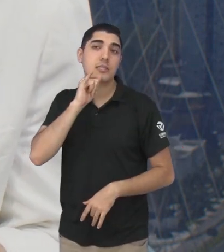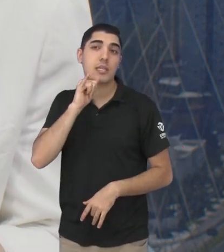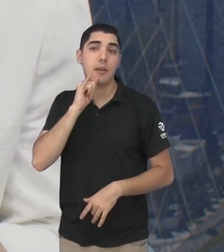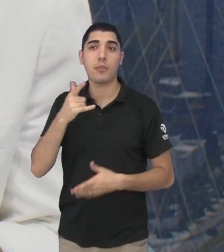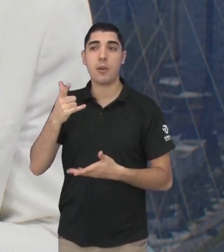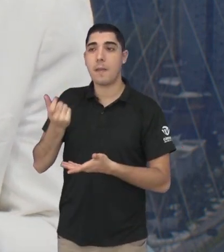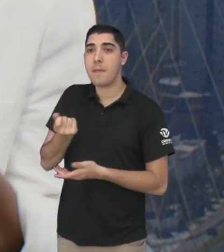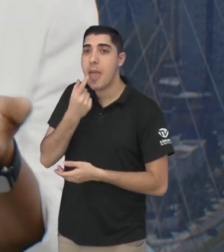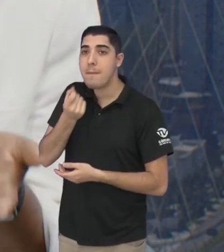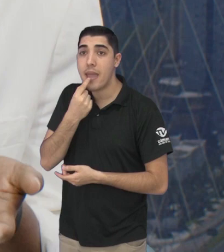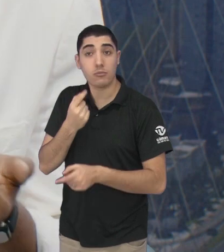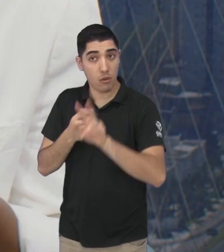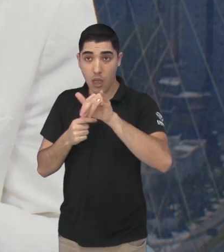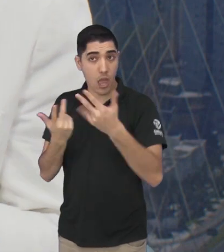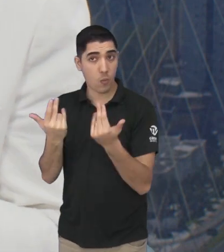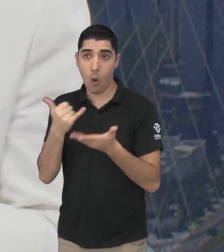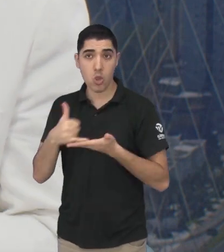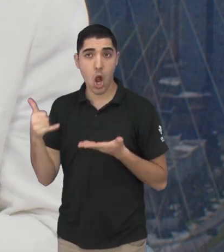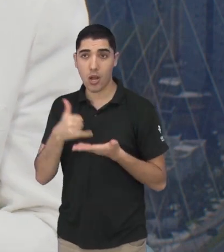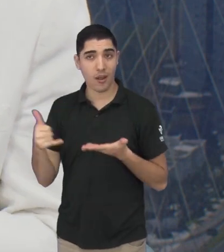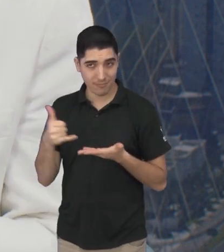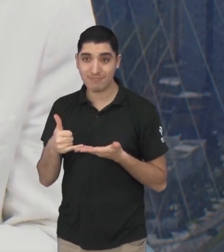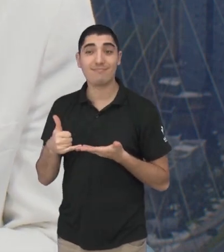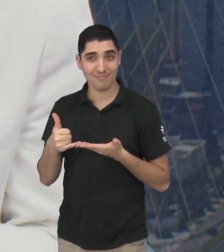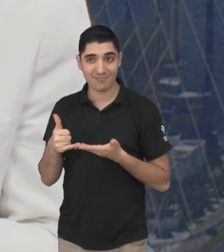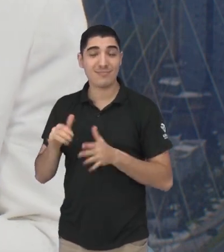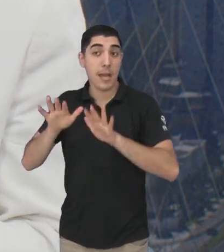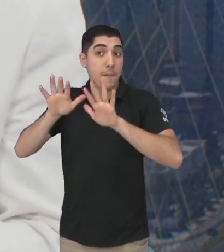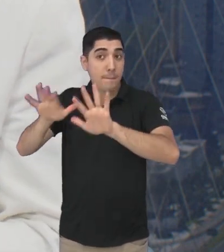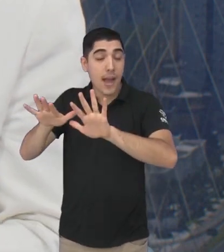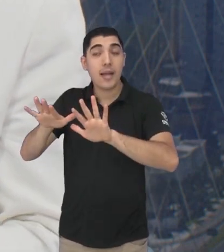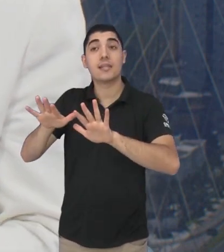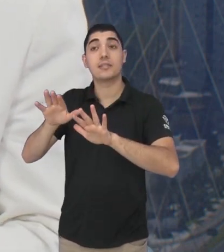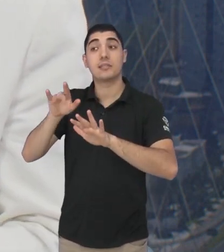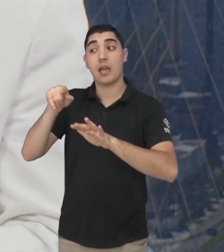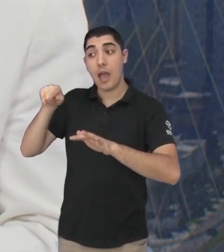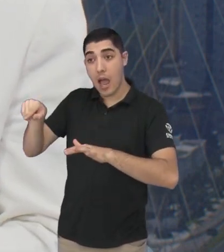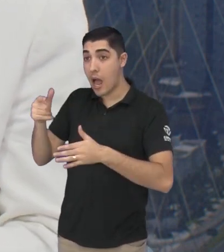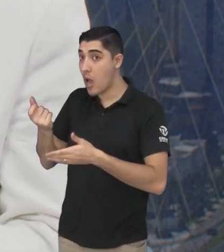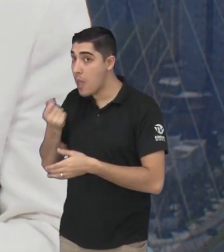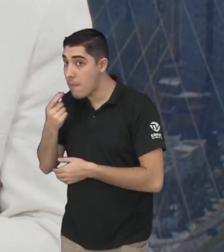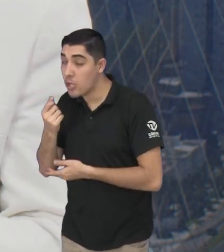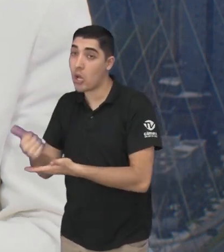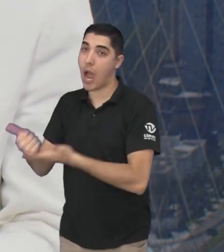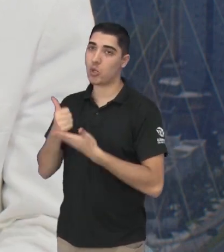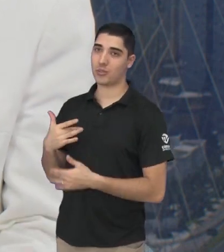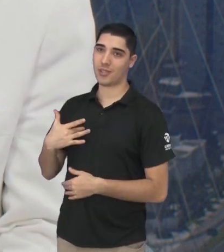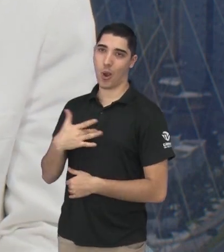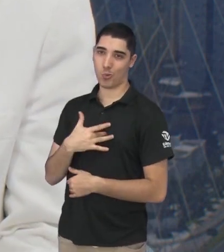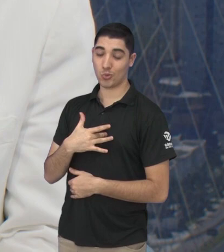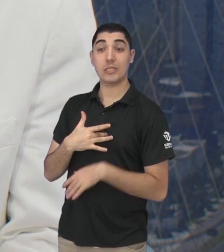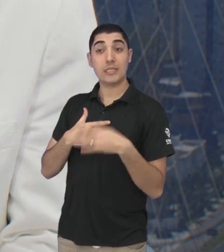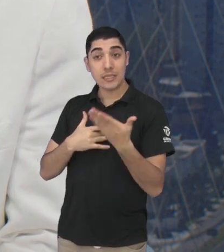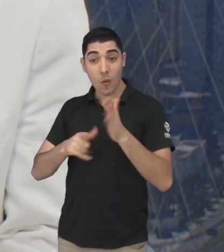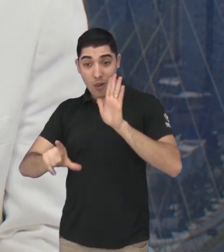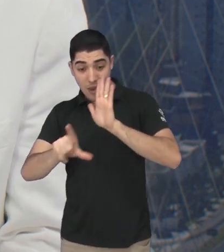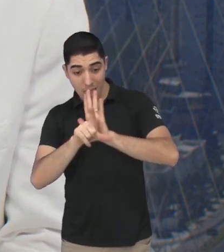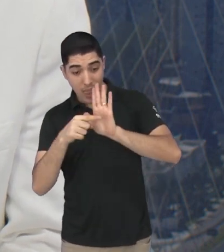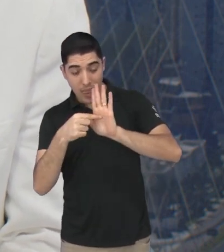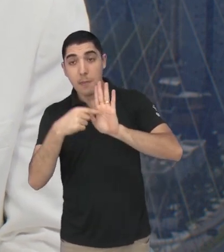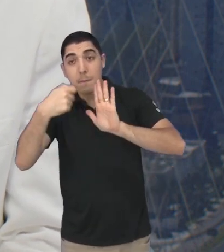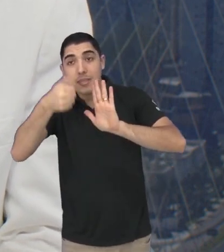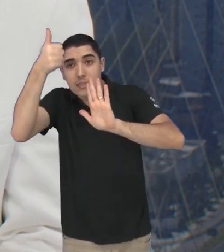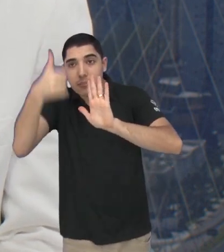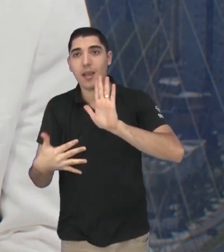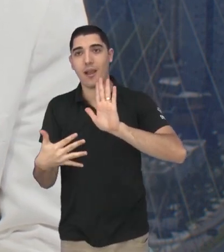droga, mas é lícita porque favorece na questão da saúde. Então, a lei veio para dizer